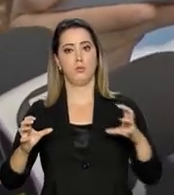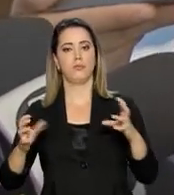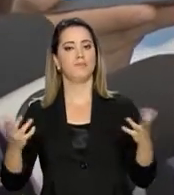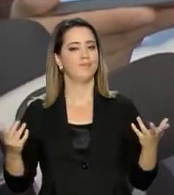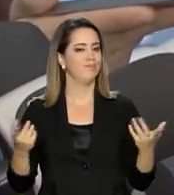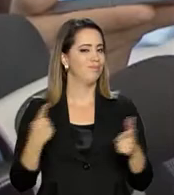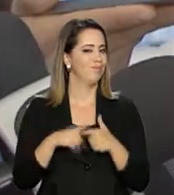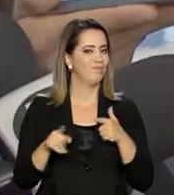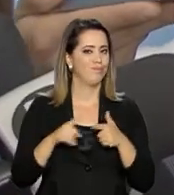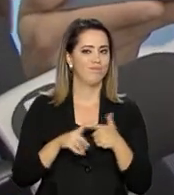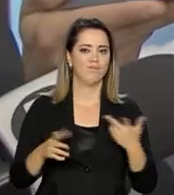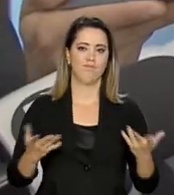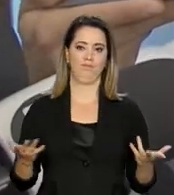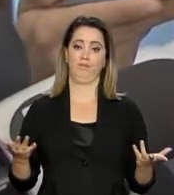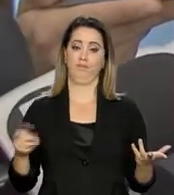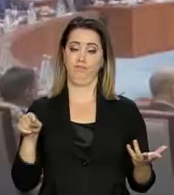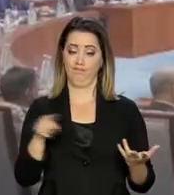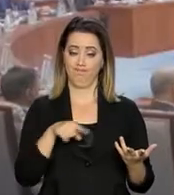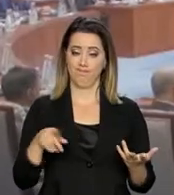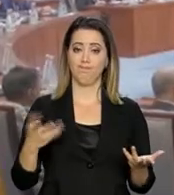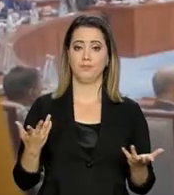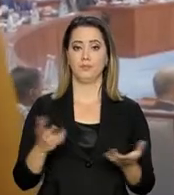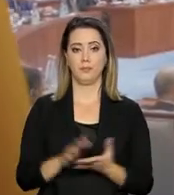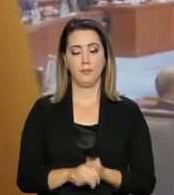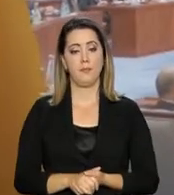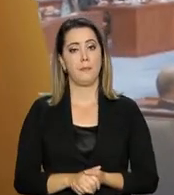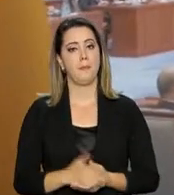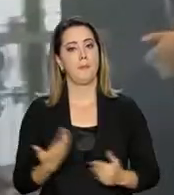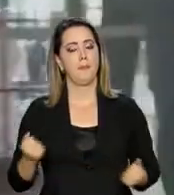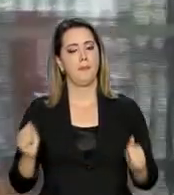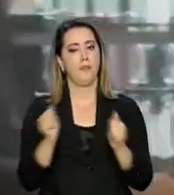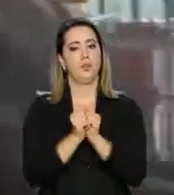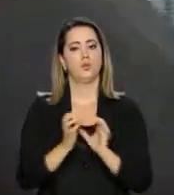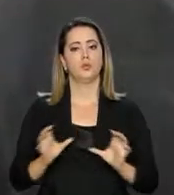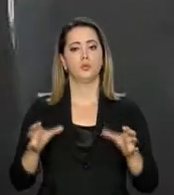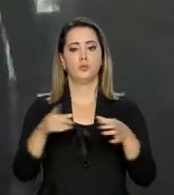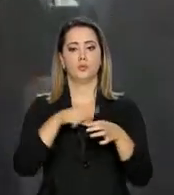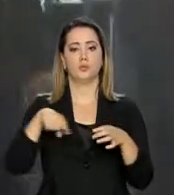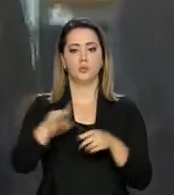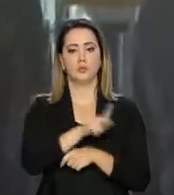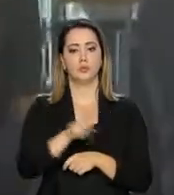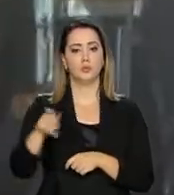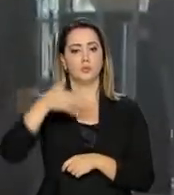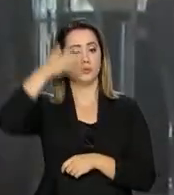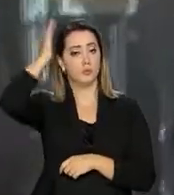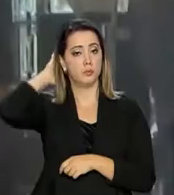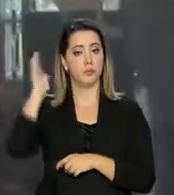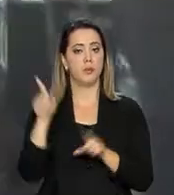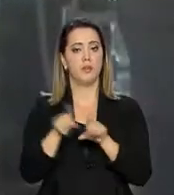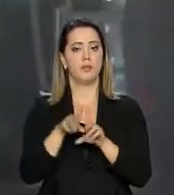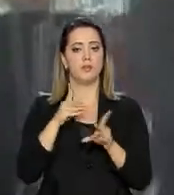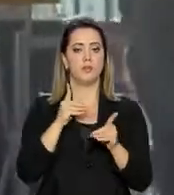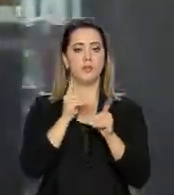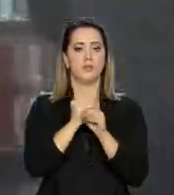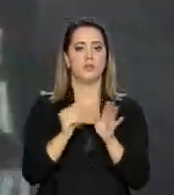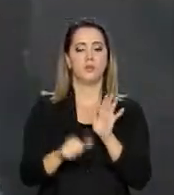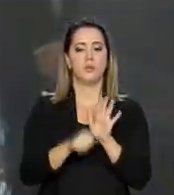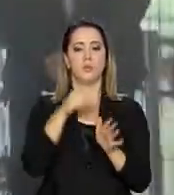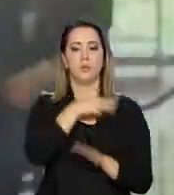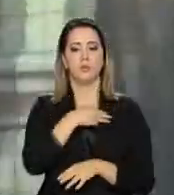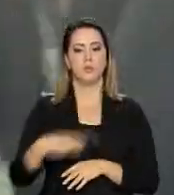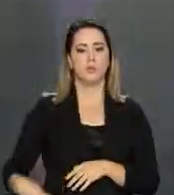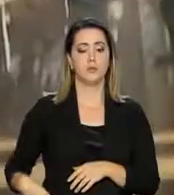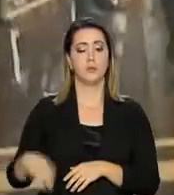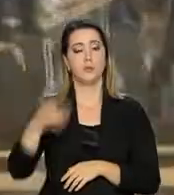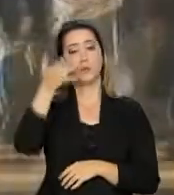outro só pode prejudicar a situação ainda mais paralelamente à cúpula o presidente michel temer ainda se encontrou com o primeiro ministro da índia na área